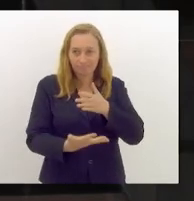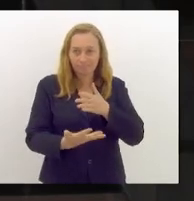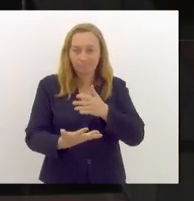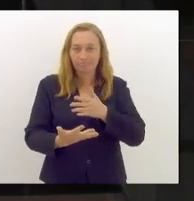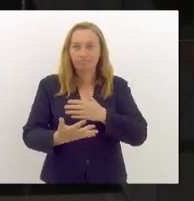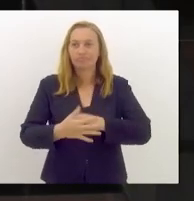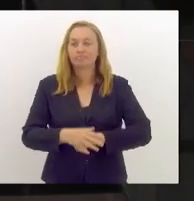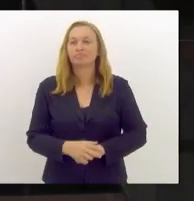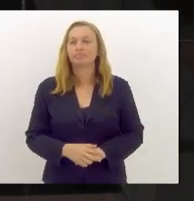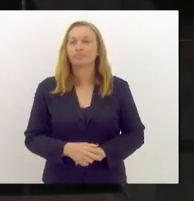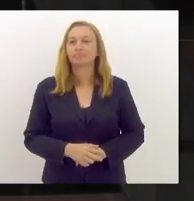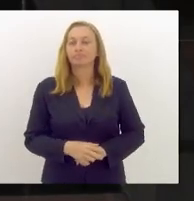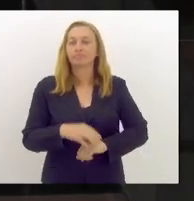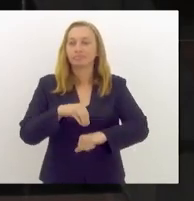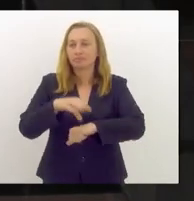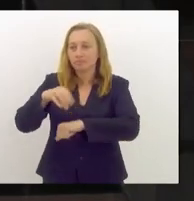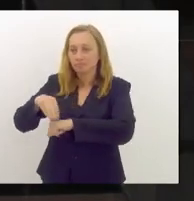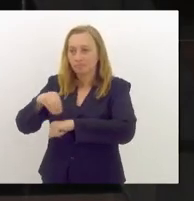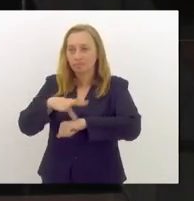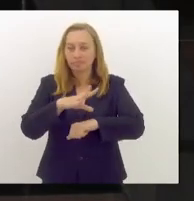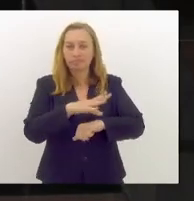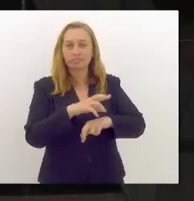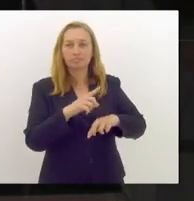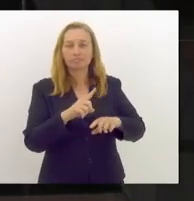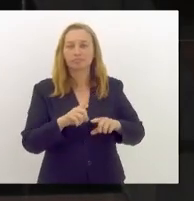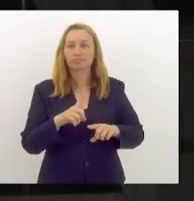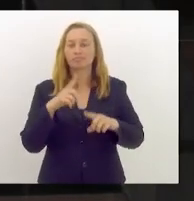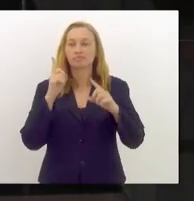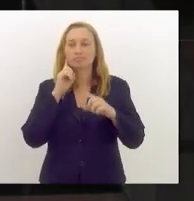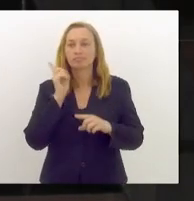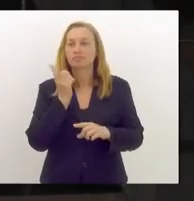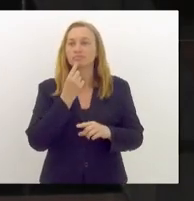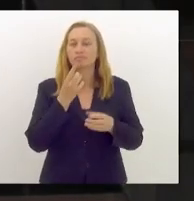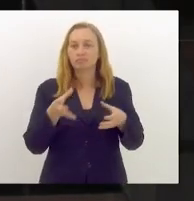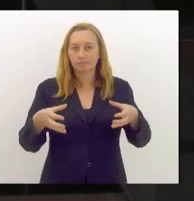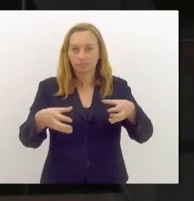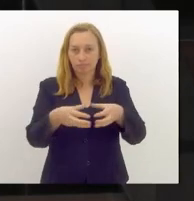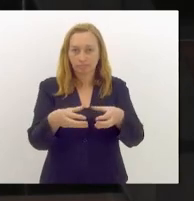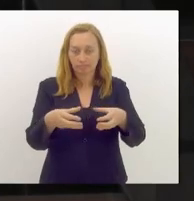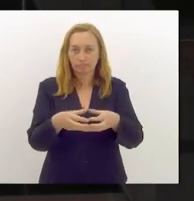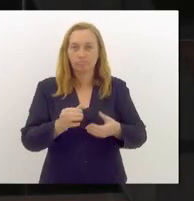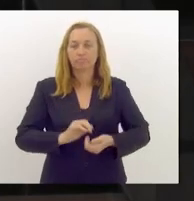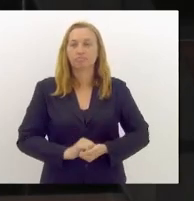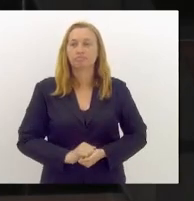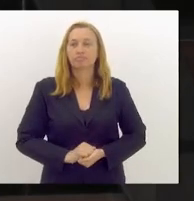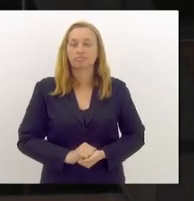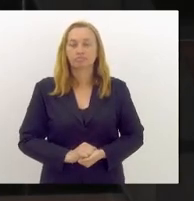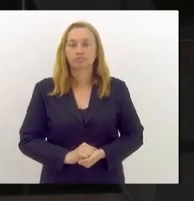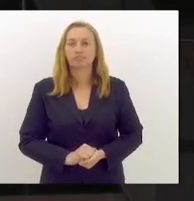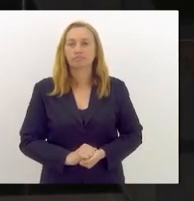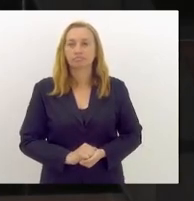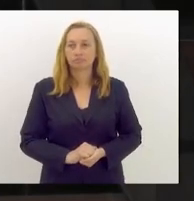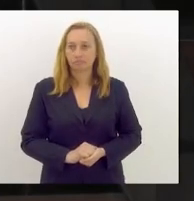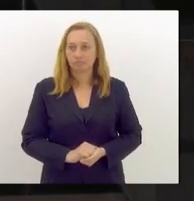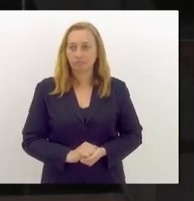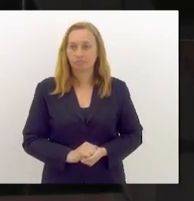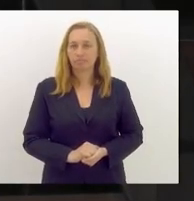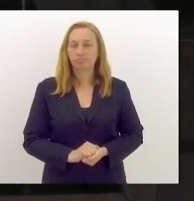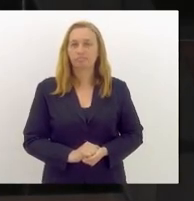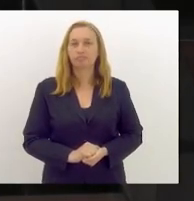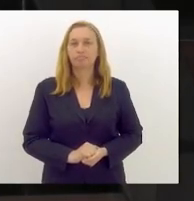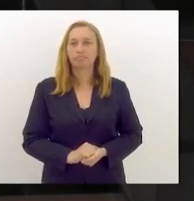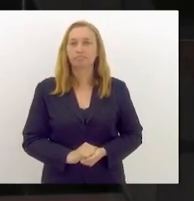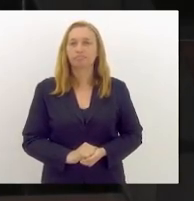de Libras, que leva a nossa voz aos deficientes auditivos.